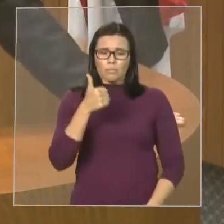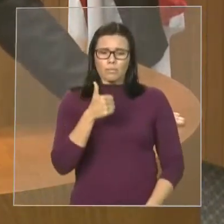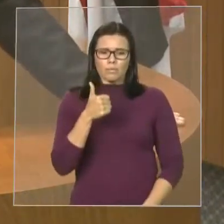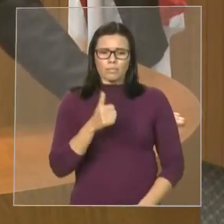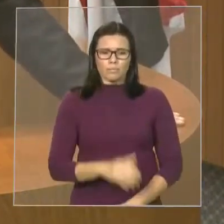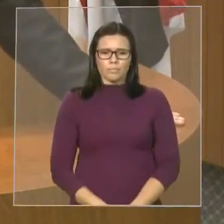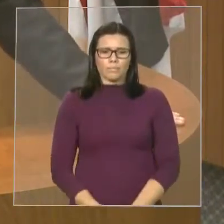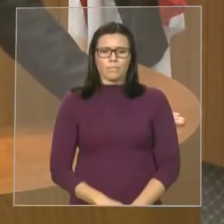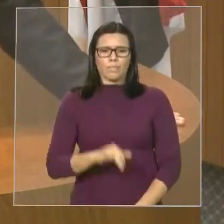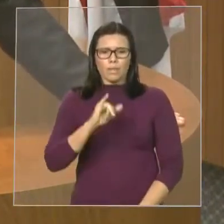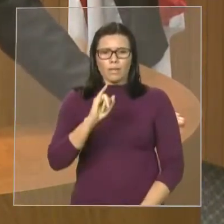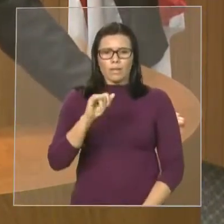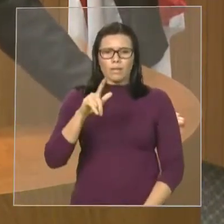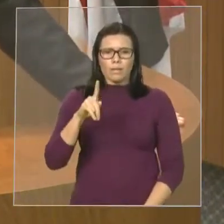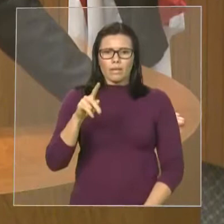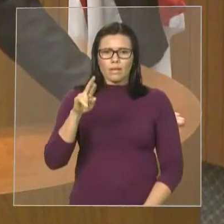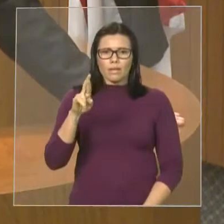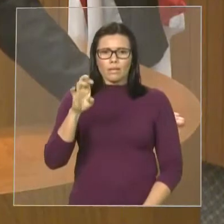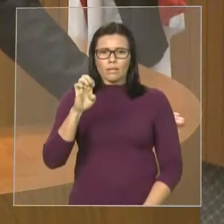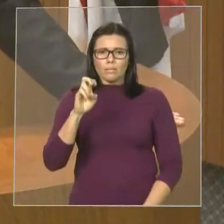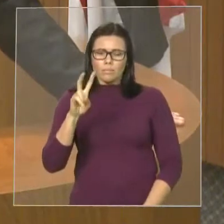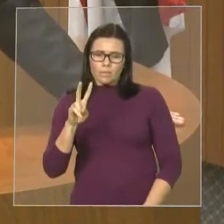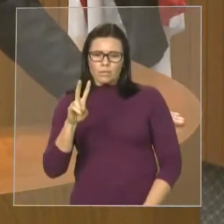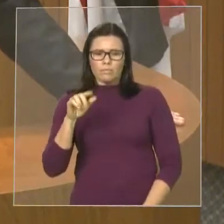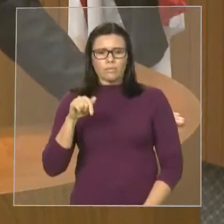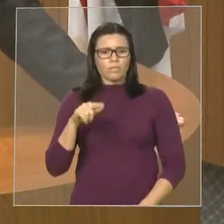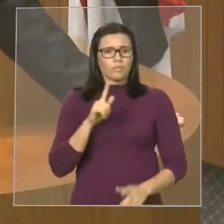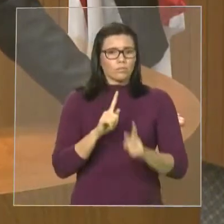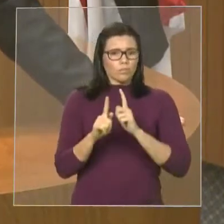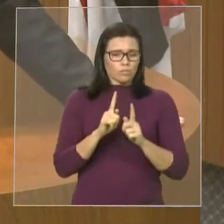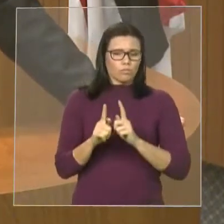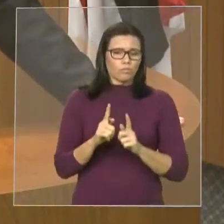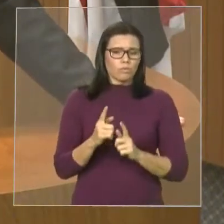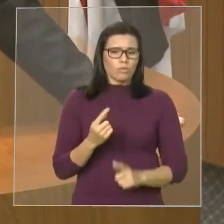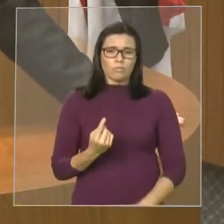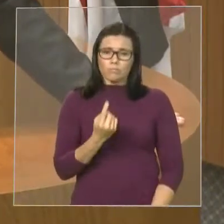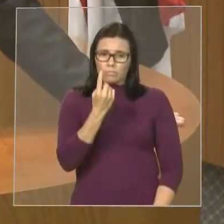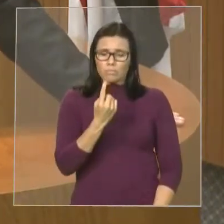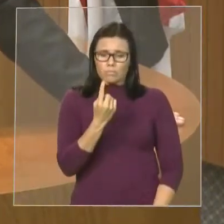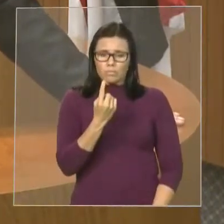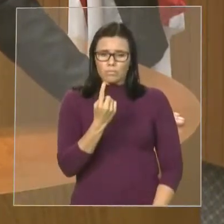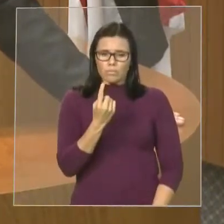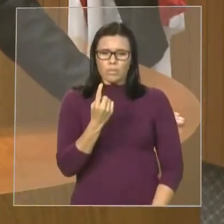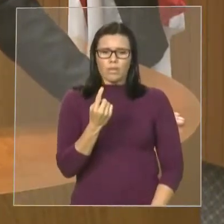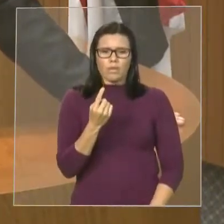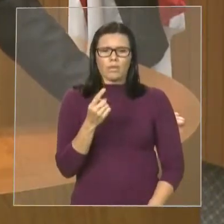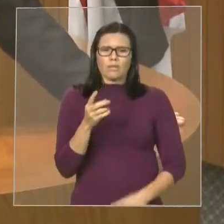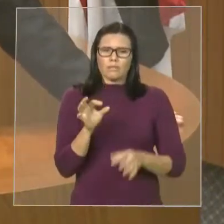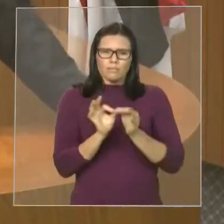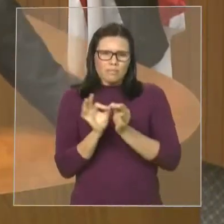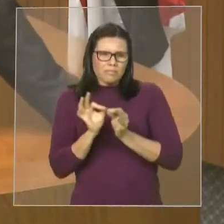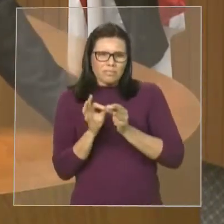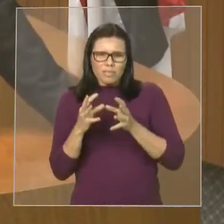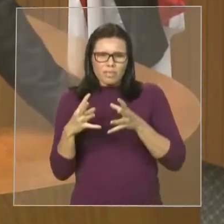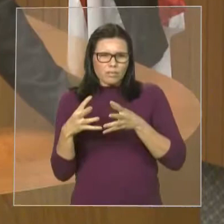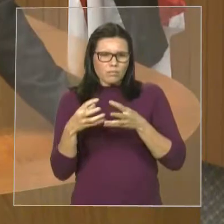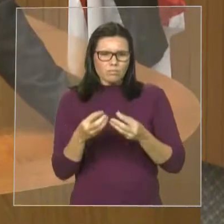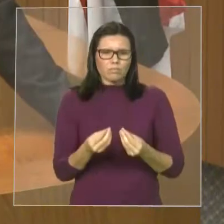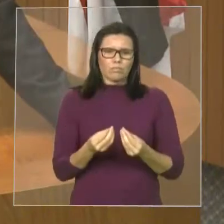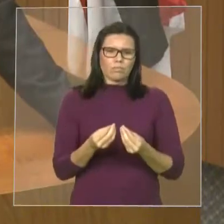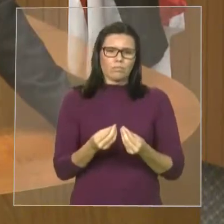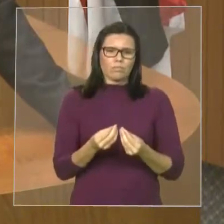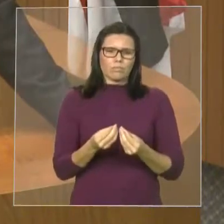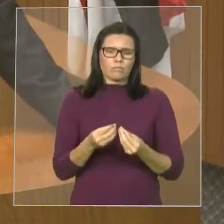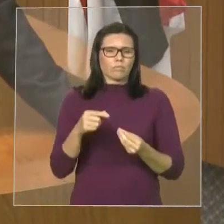do IPREV como unidade gestora única do regime próprio de previdência social dos servidores do Estado, conforme previsto